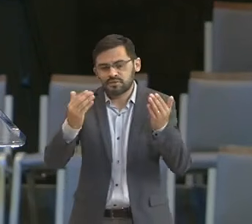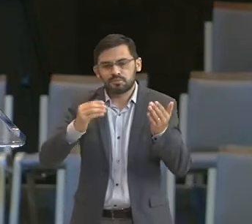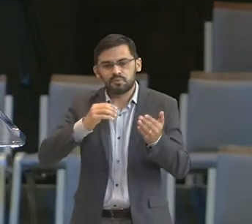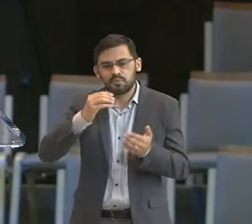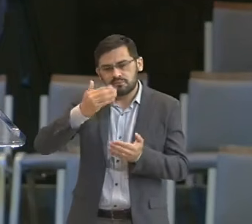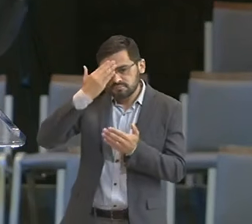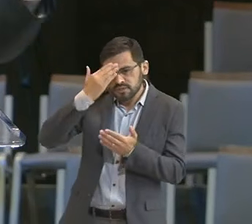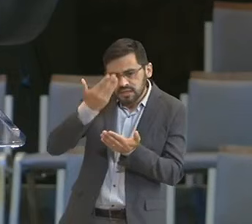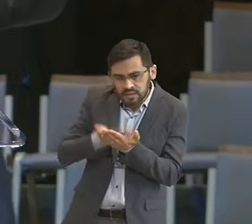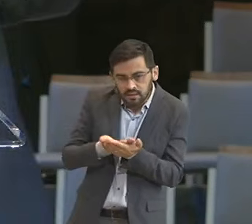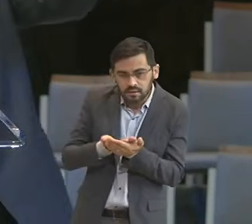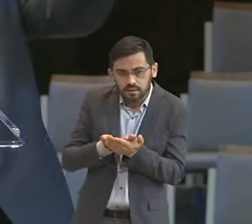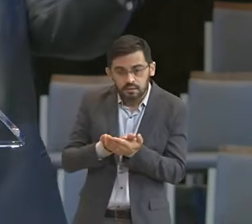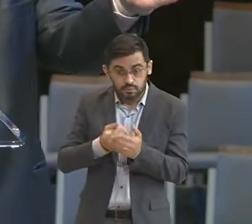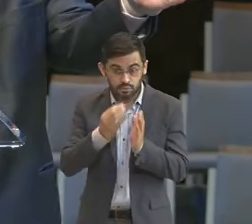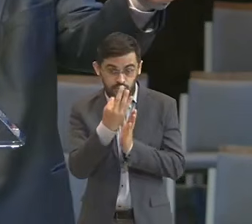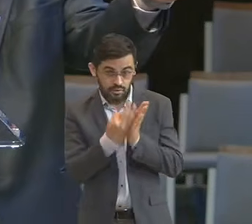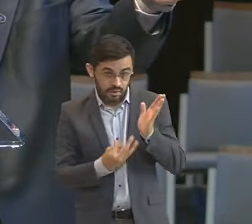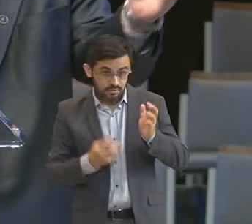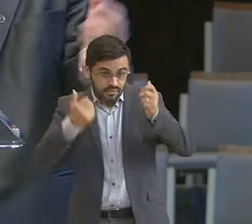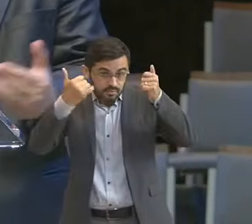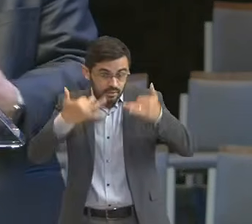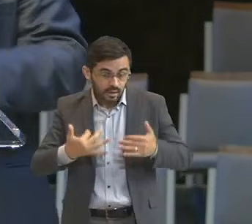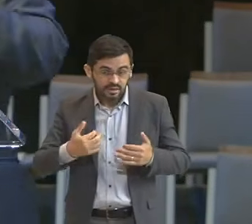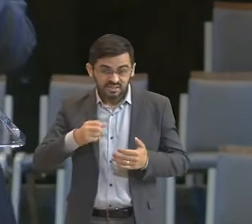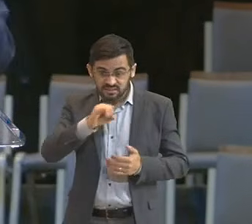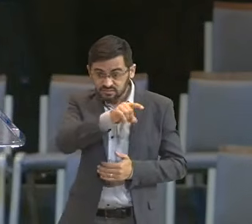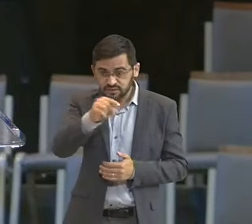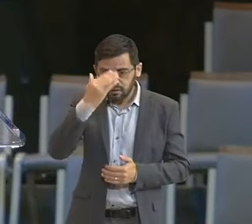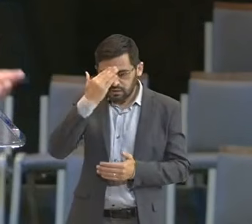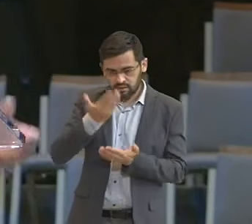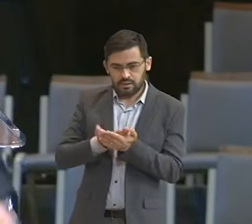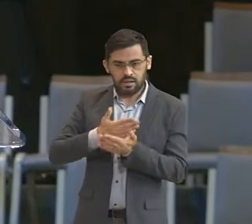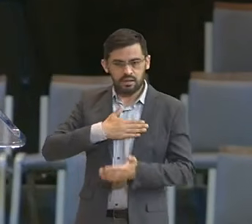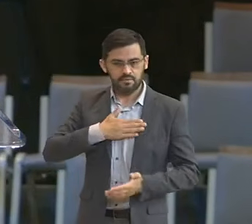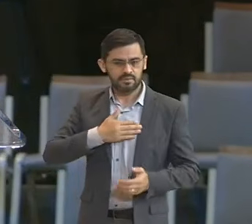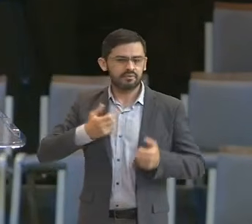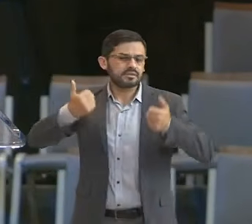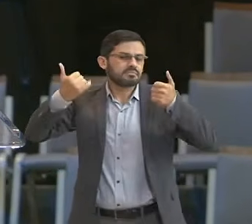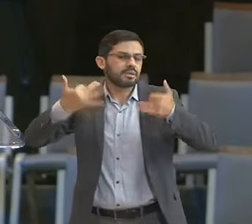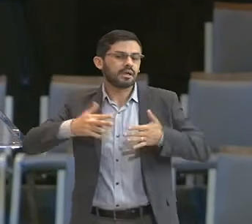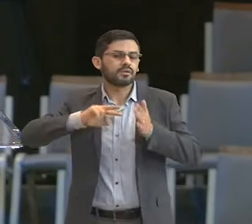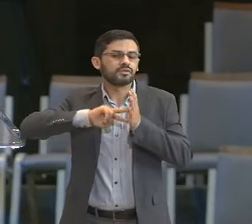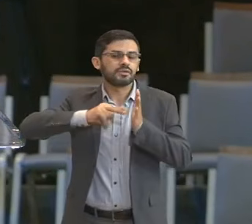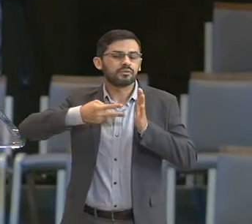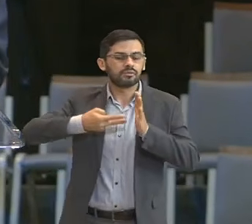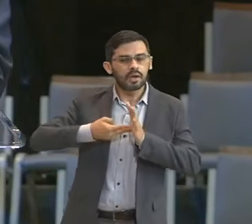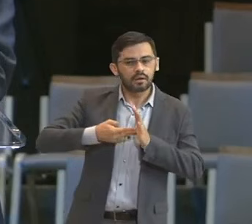ele vai dizer: se alguém crê em mim, e ele está explicando o sentido dessa figura de